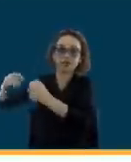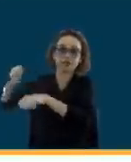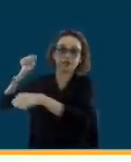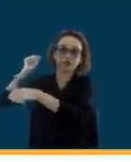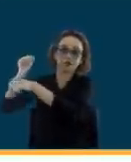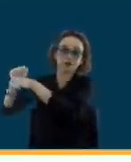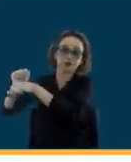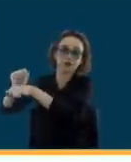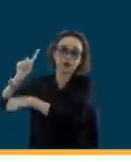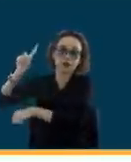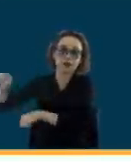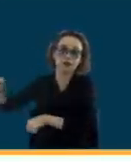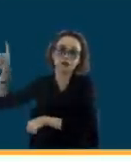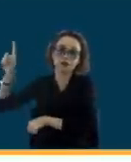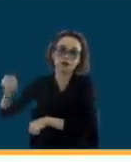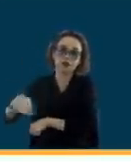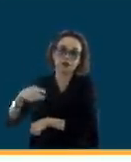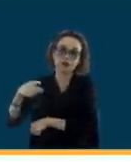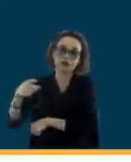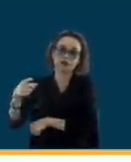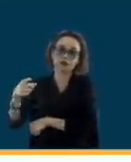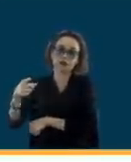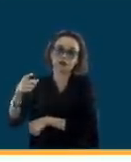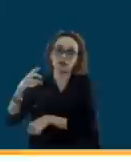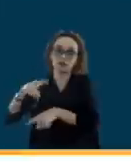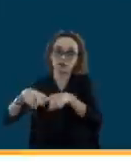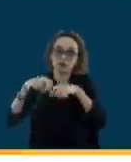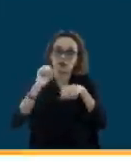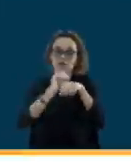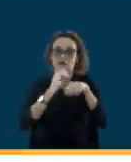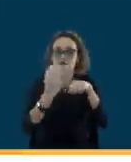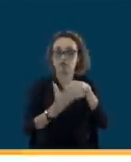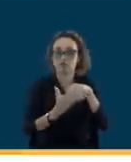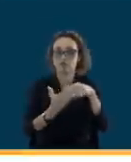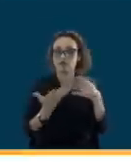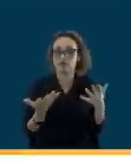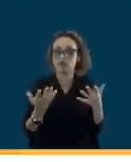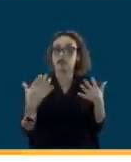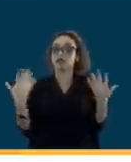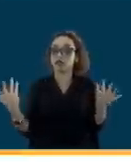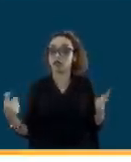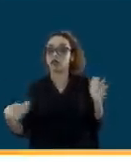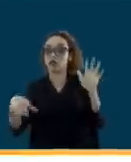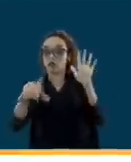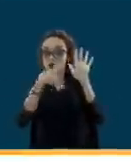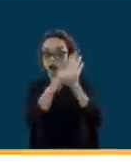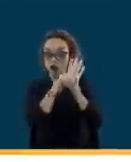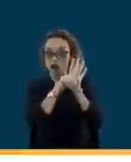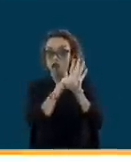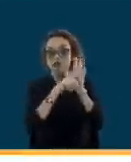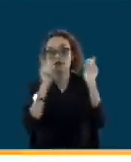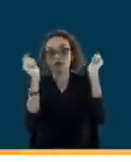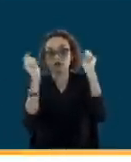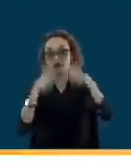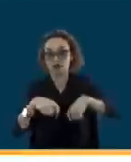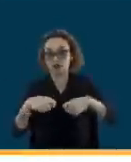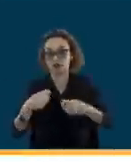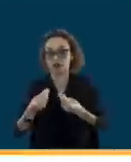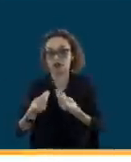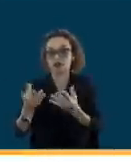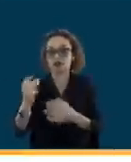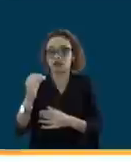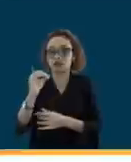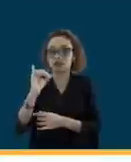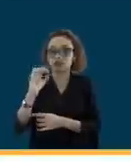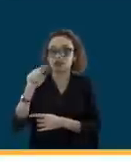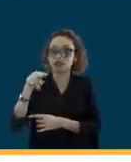cartaz e que foi interrompido pela pandemia. Com a lei é possível adquirir antecipadamente ingressos ou reorganizar